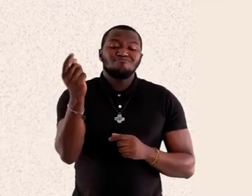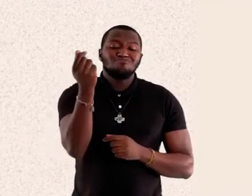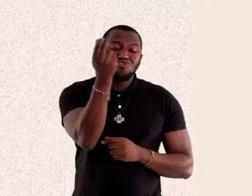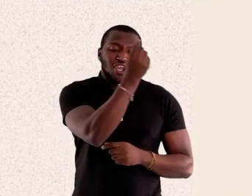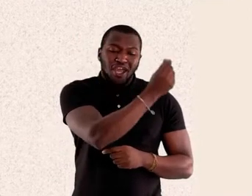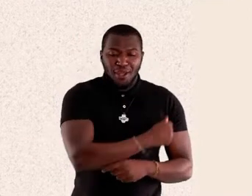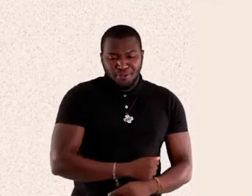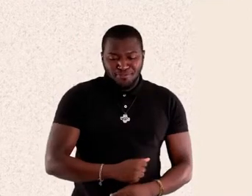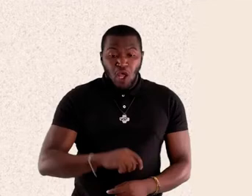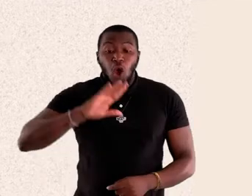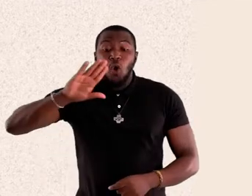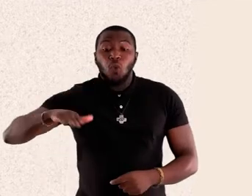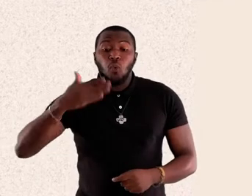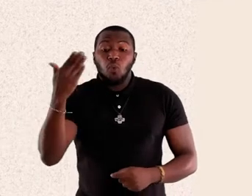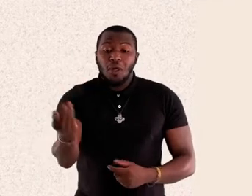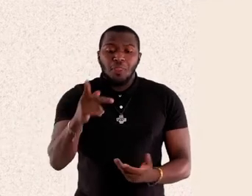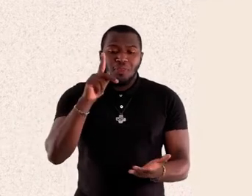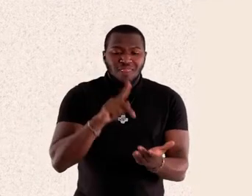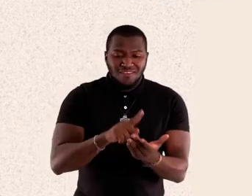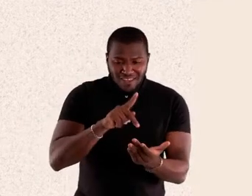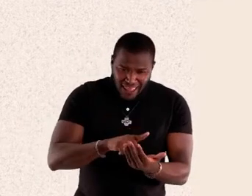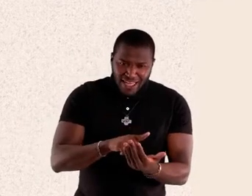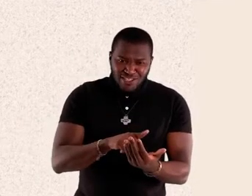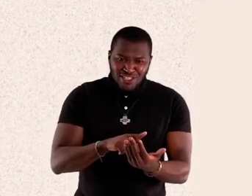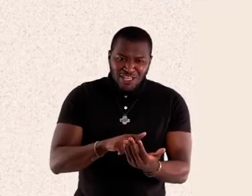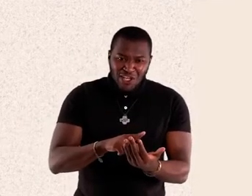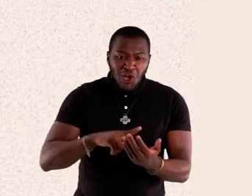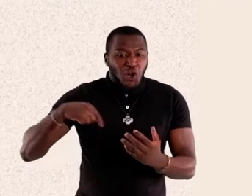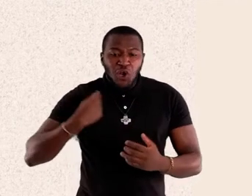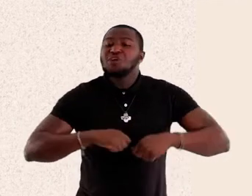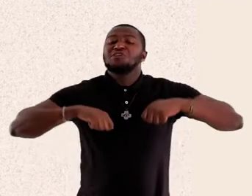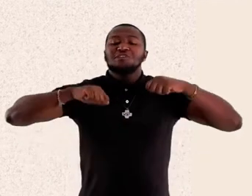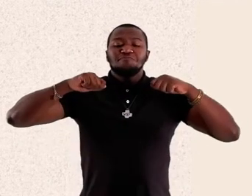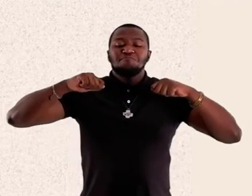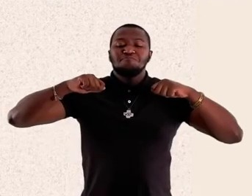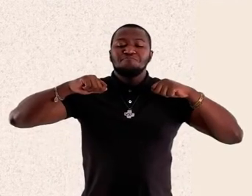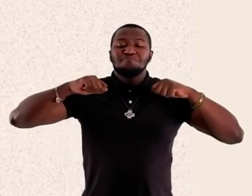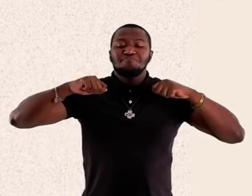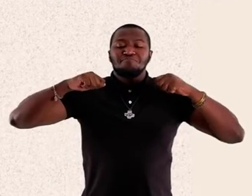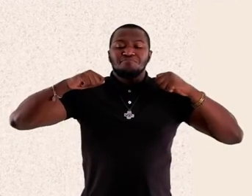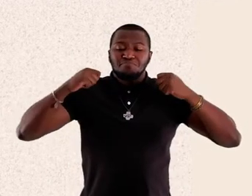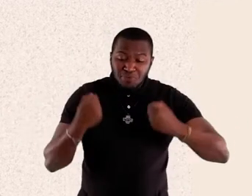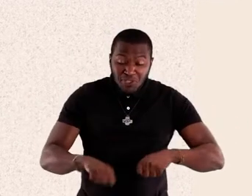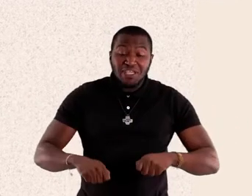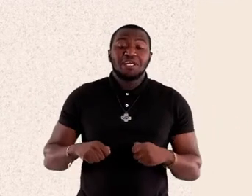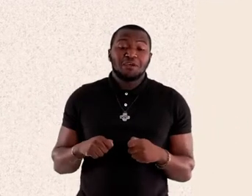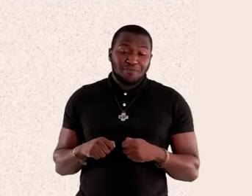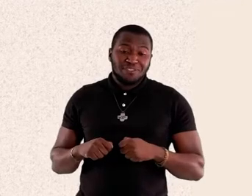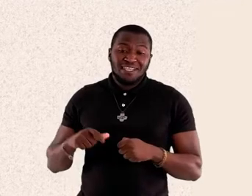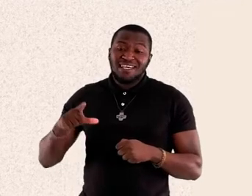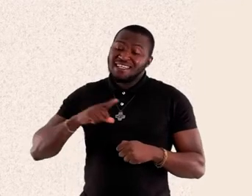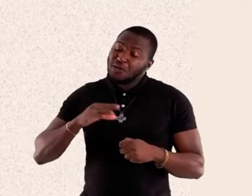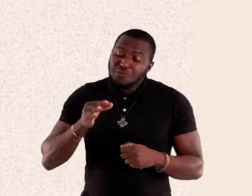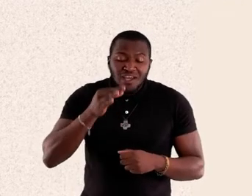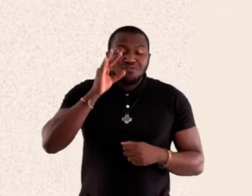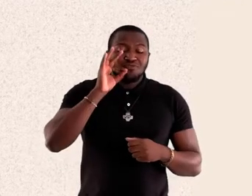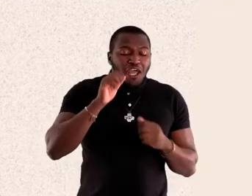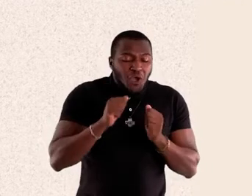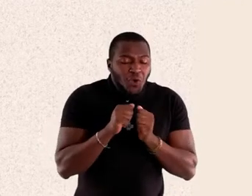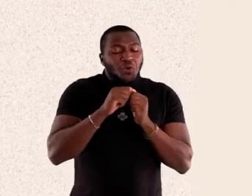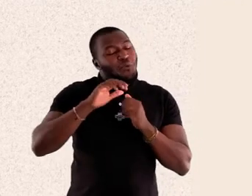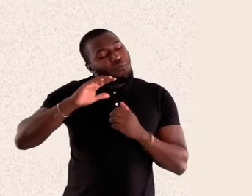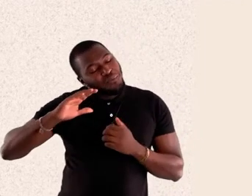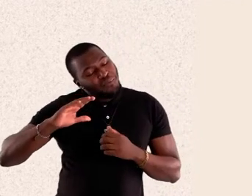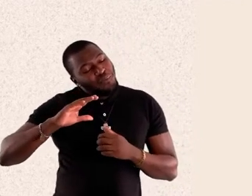quando na verdade e a gente poderia tá tendo cafezinho com amigo que